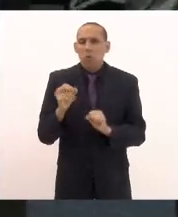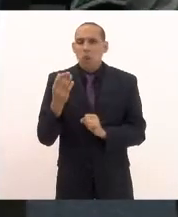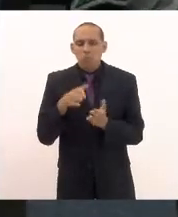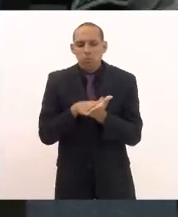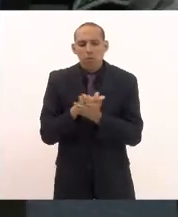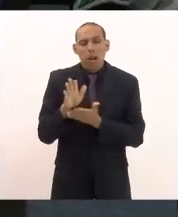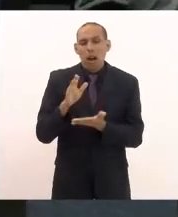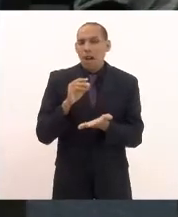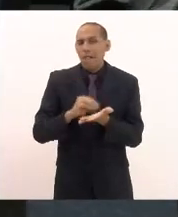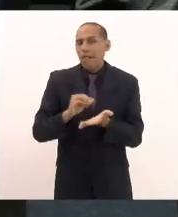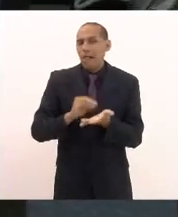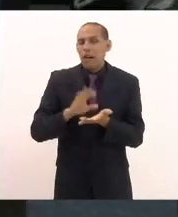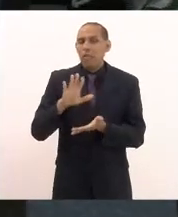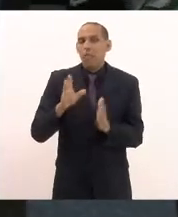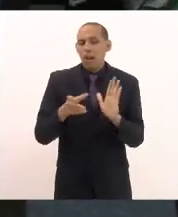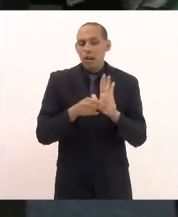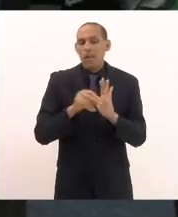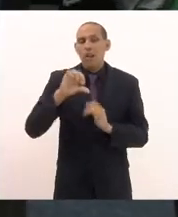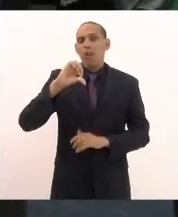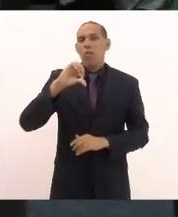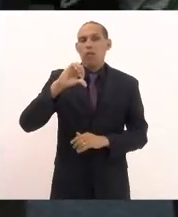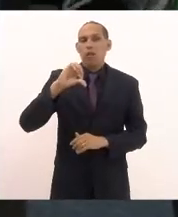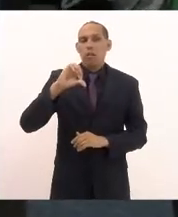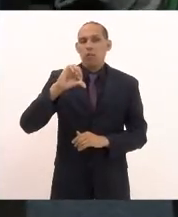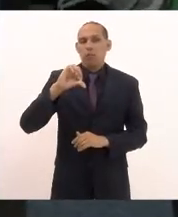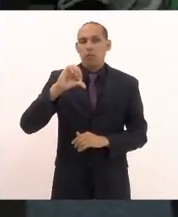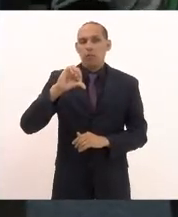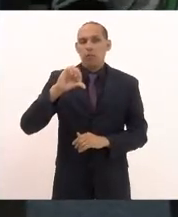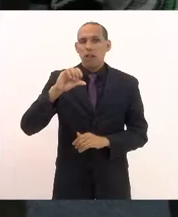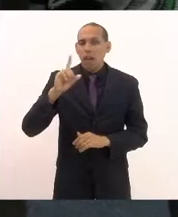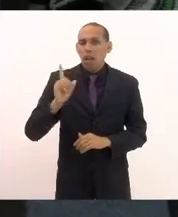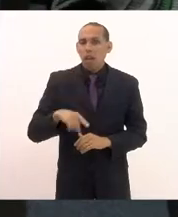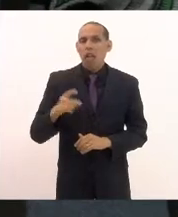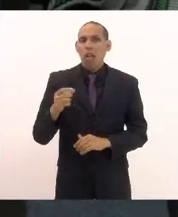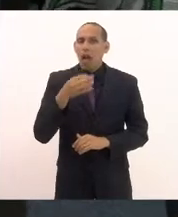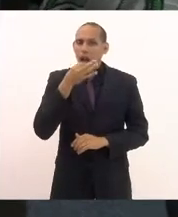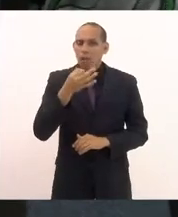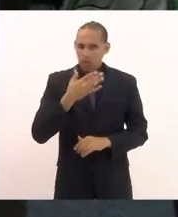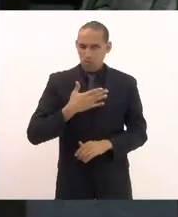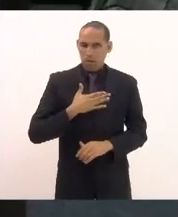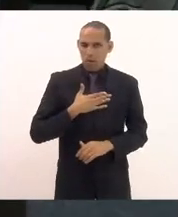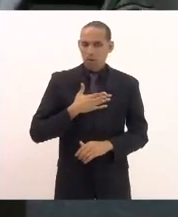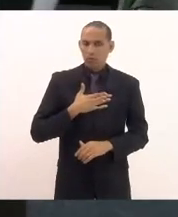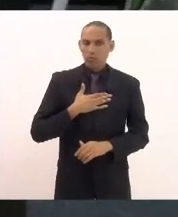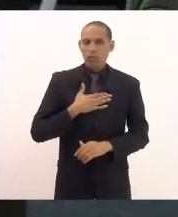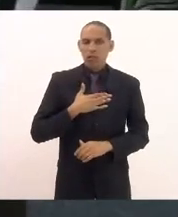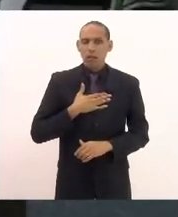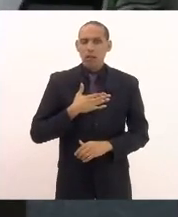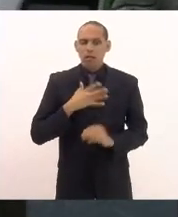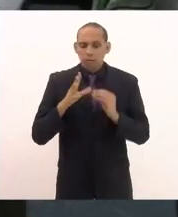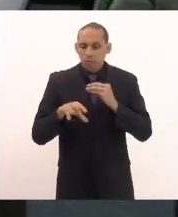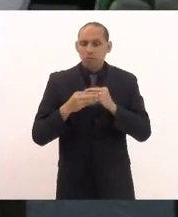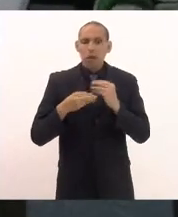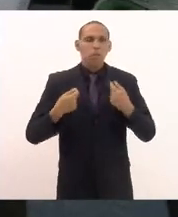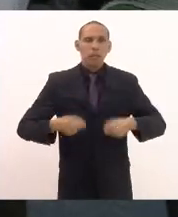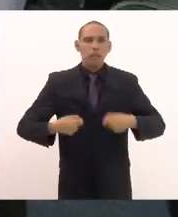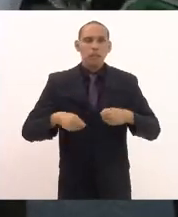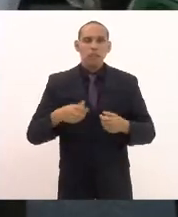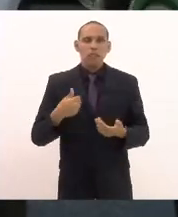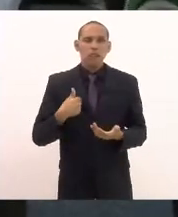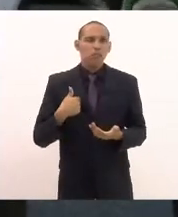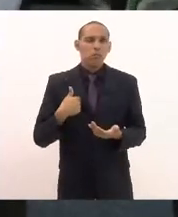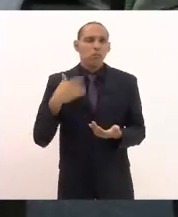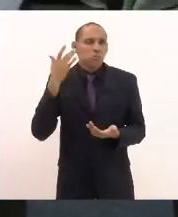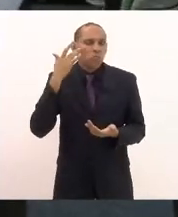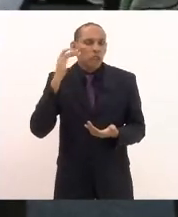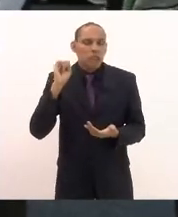impressão, mas a emenda número 9, no parecer do relator do vencido, que sou eu, era para ter sido incluída. Eu quero aqui dizer que não